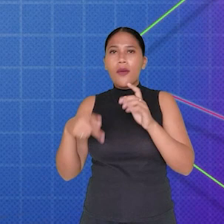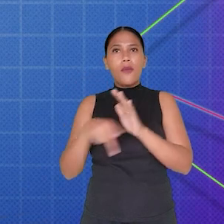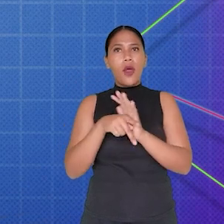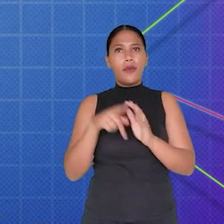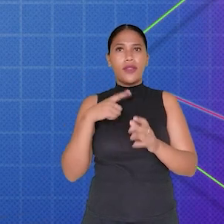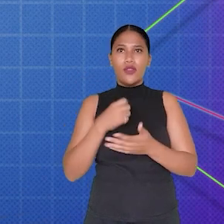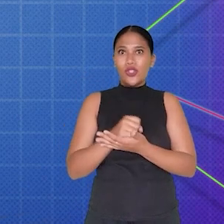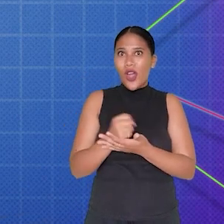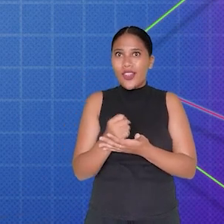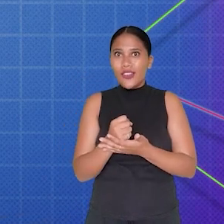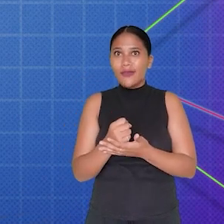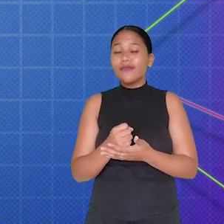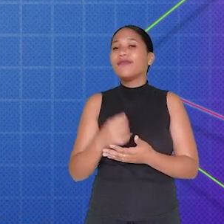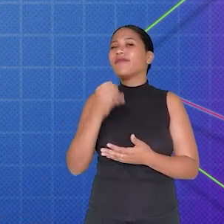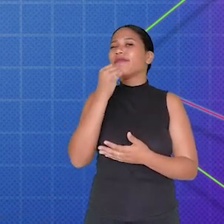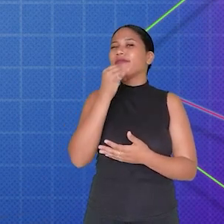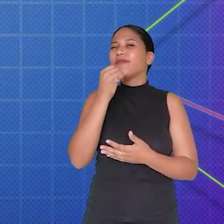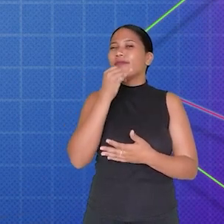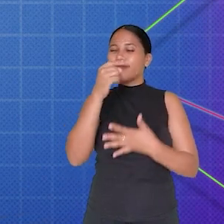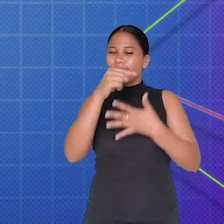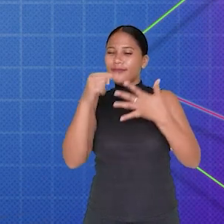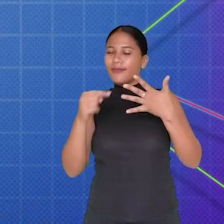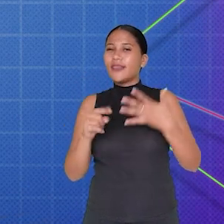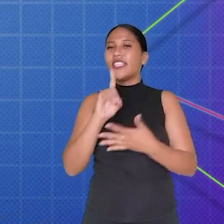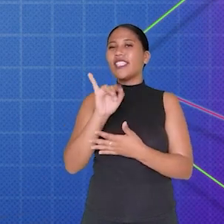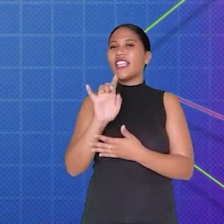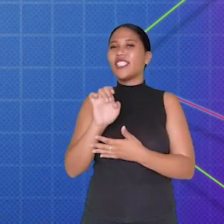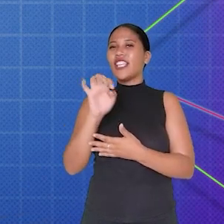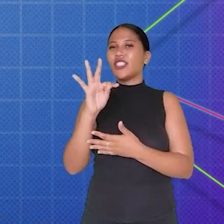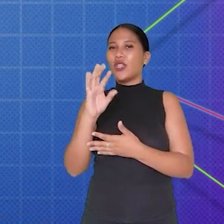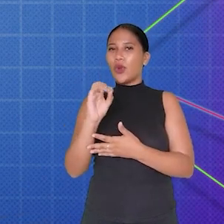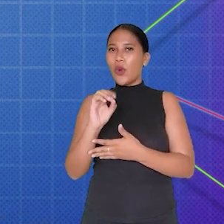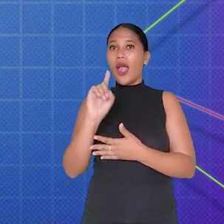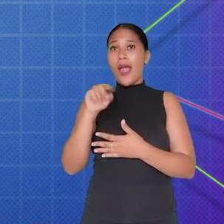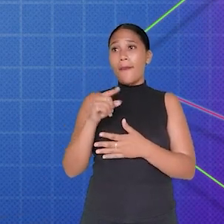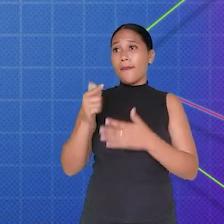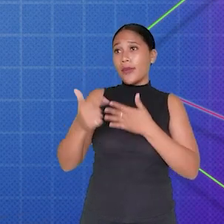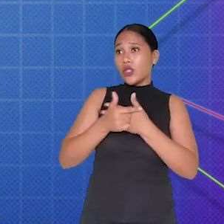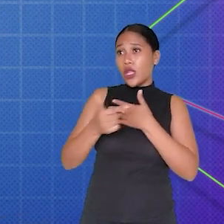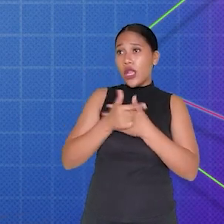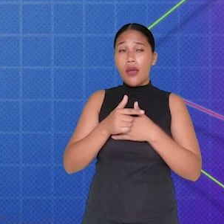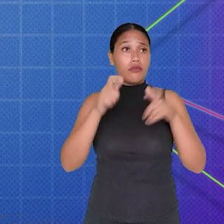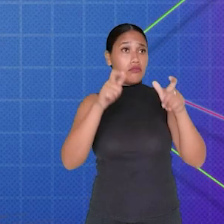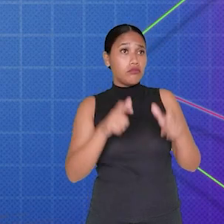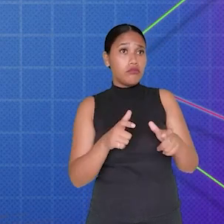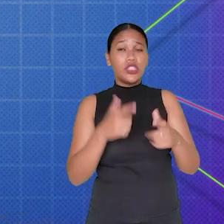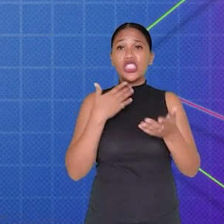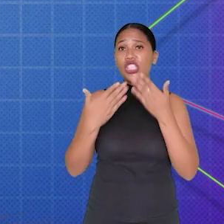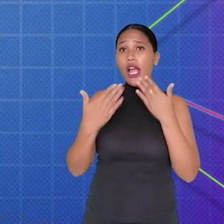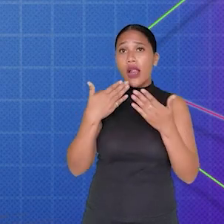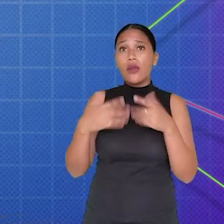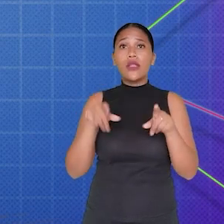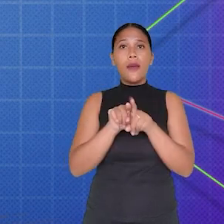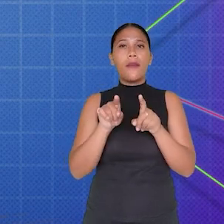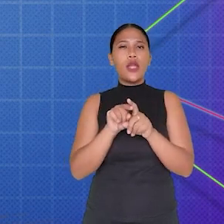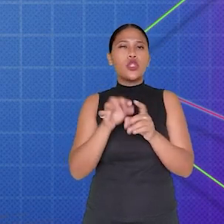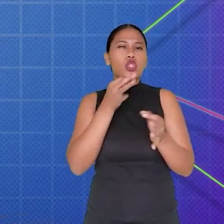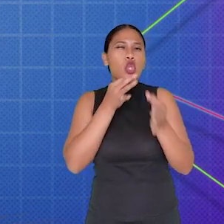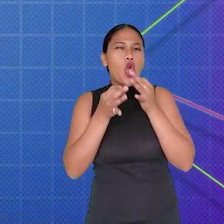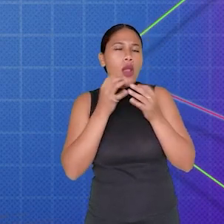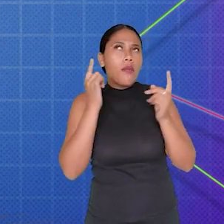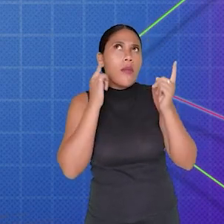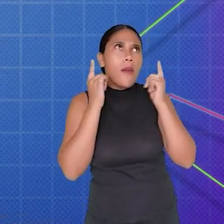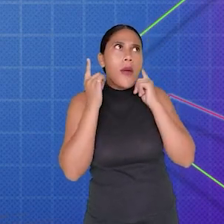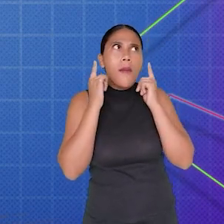percebidos pelos personagens e pelo jogador. Exemplos de elementos diegéticos são personagens, objetos, ambientes, diálogos